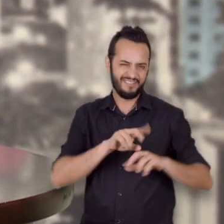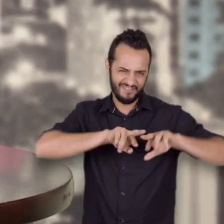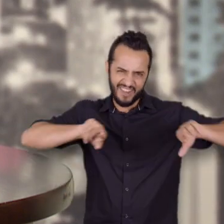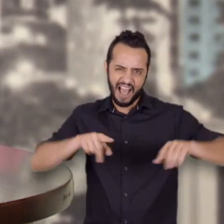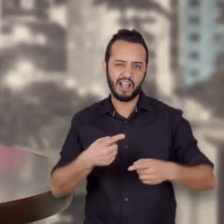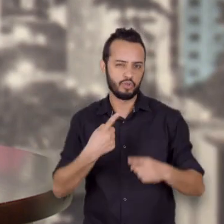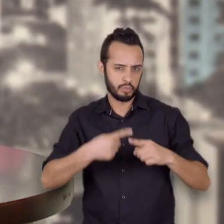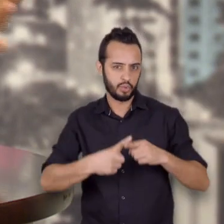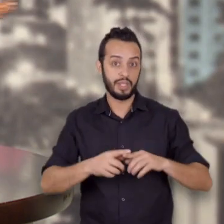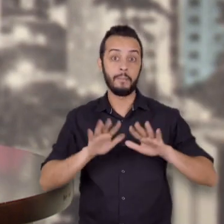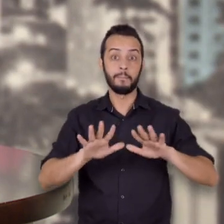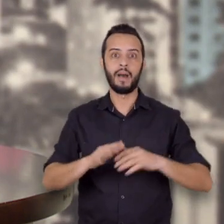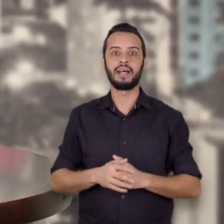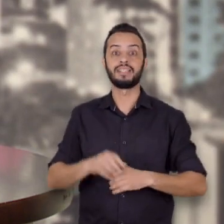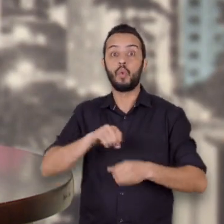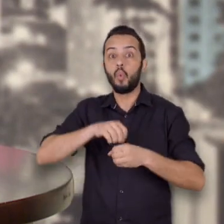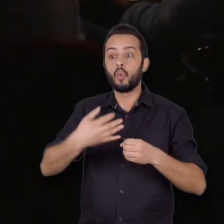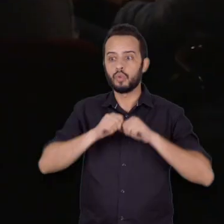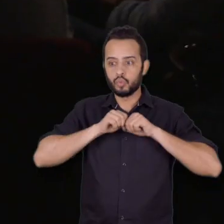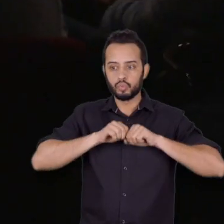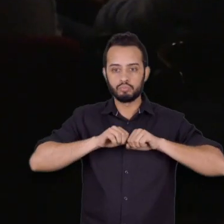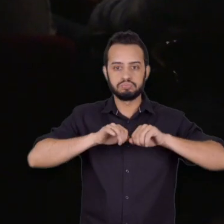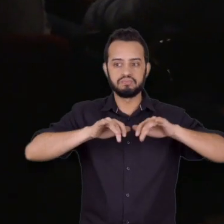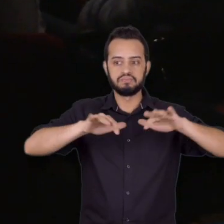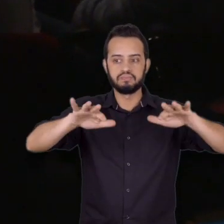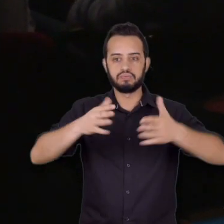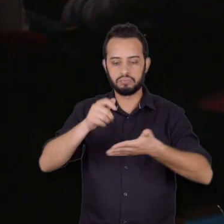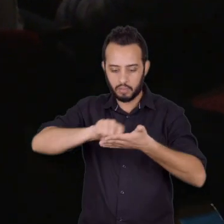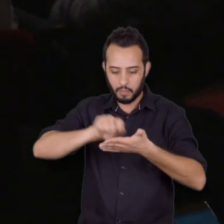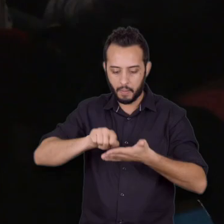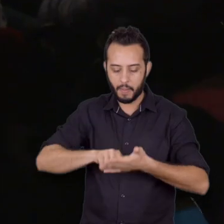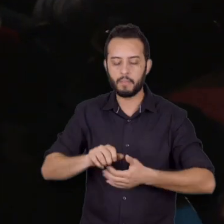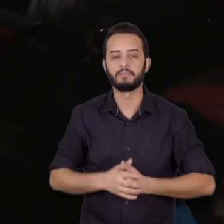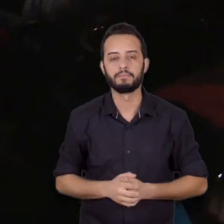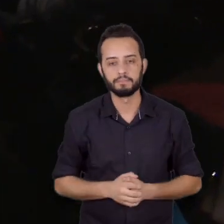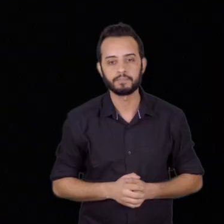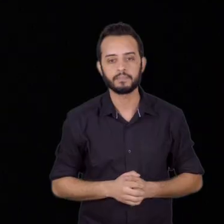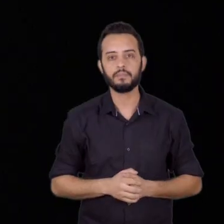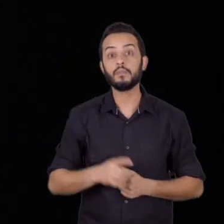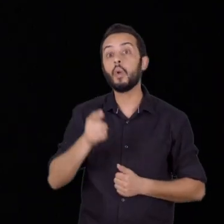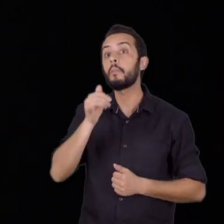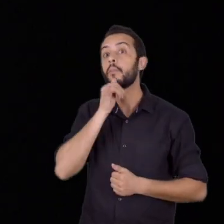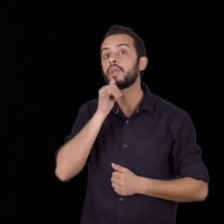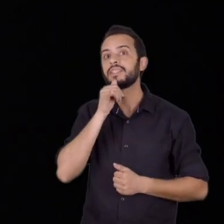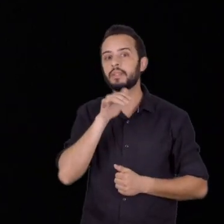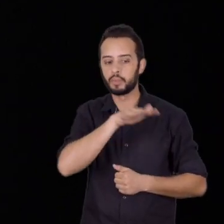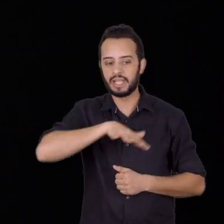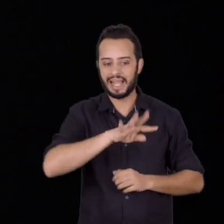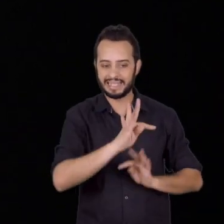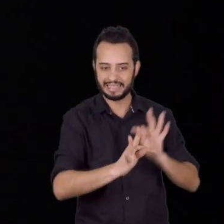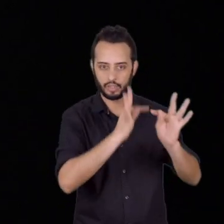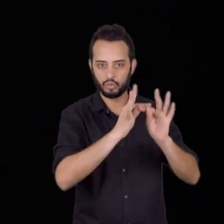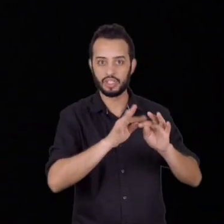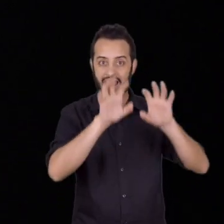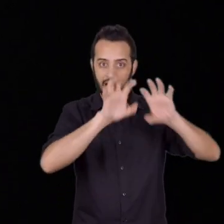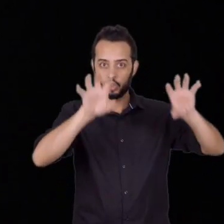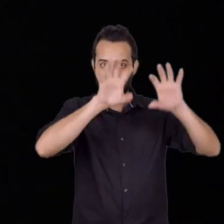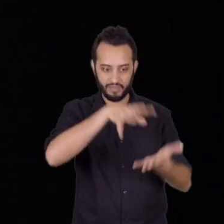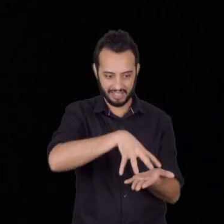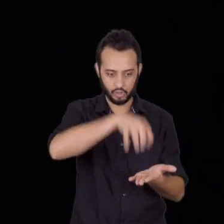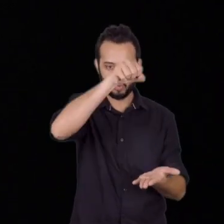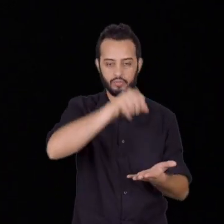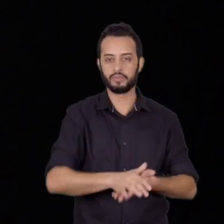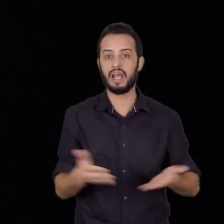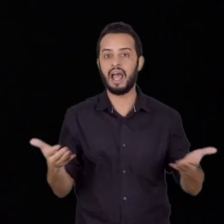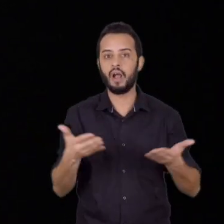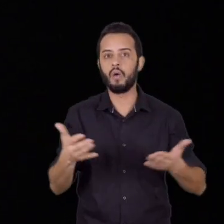exatamente a invasão de conteúdo que vai acontecer ali. A gente pode pular para a nuvem. A nossa nova revolução da memória,